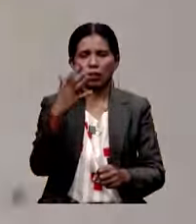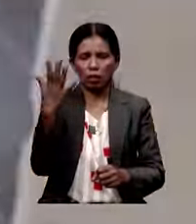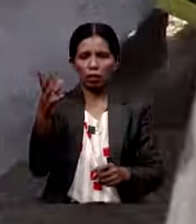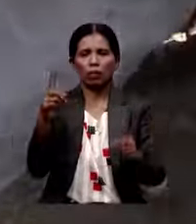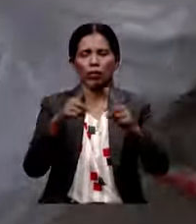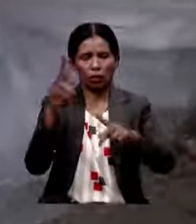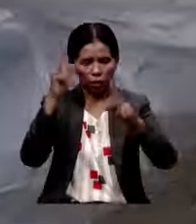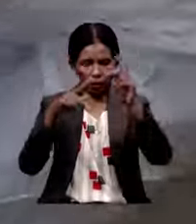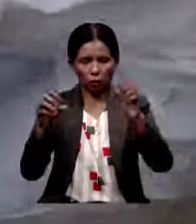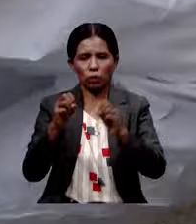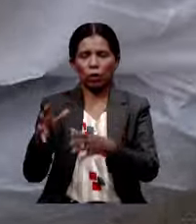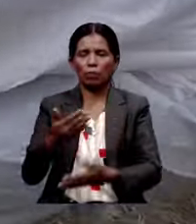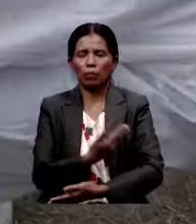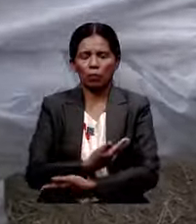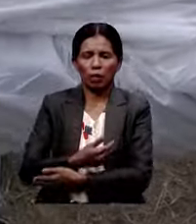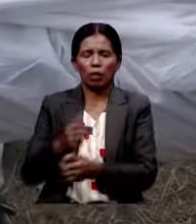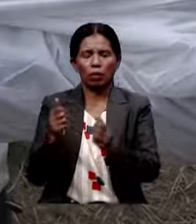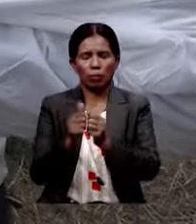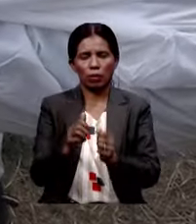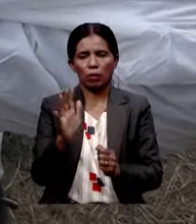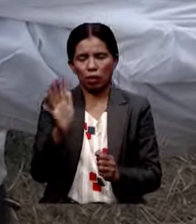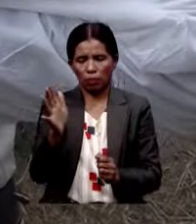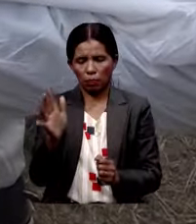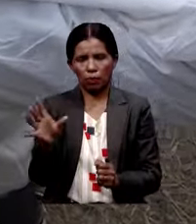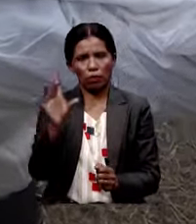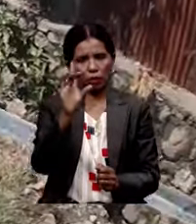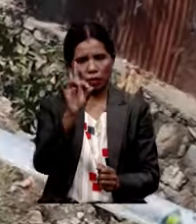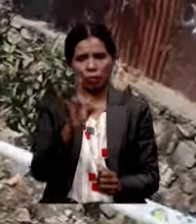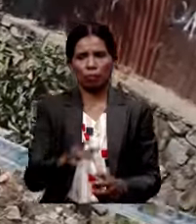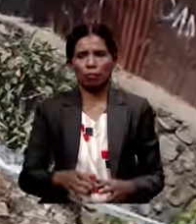caso sua bebê mutu Lima nulo recen ualo. Luciano Amaral, Derek Simenes, GMN.